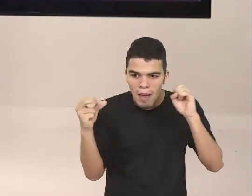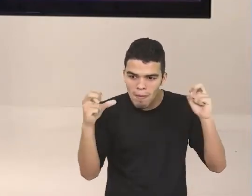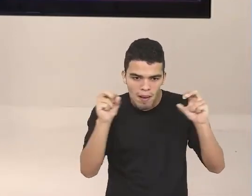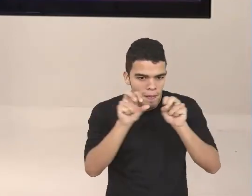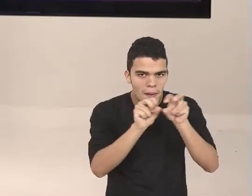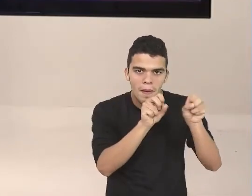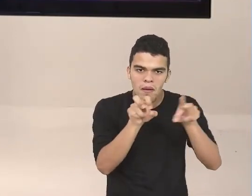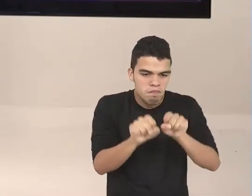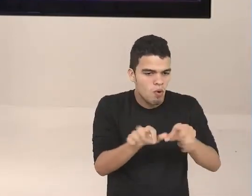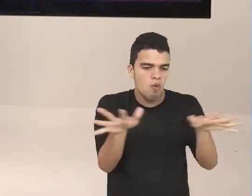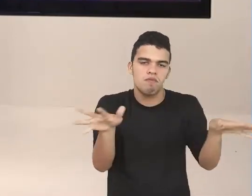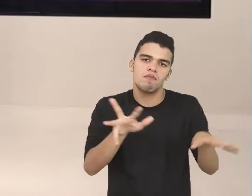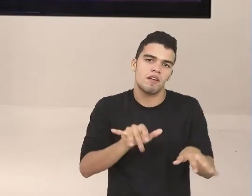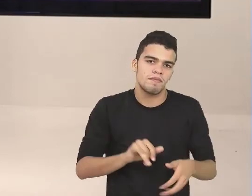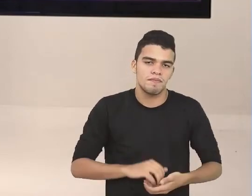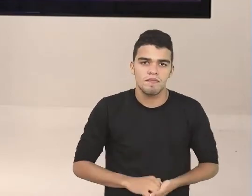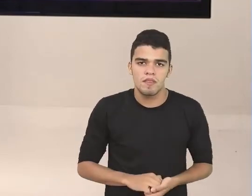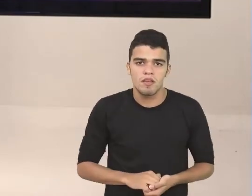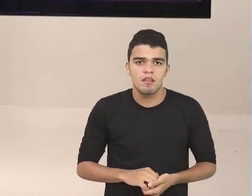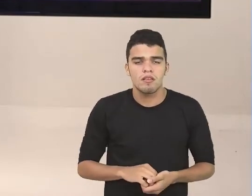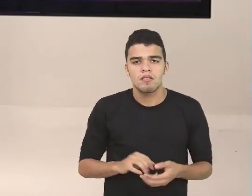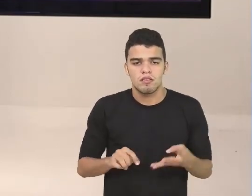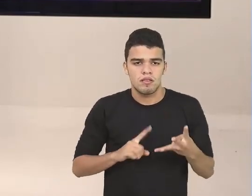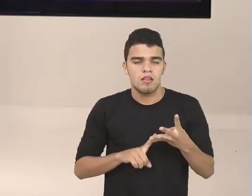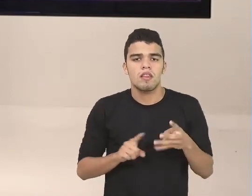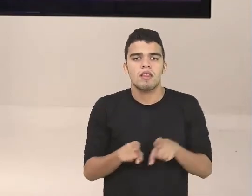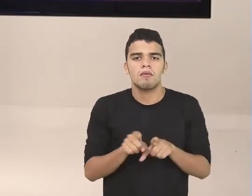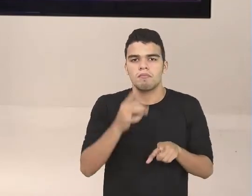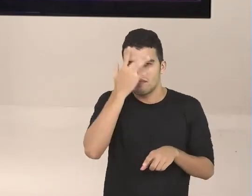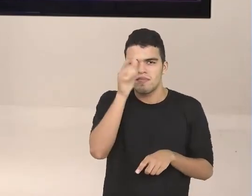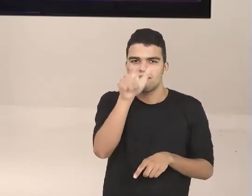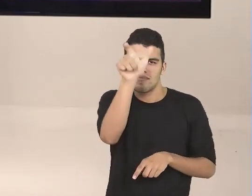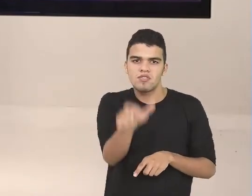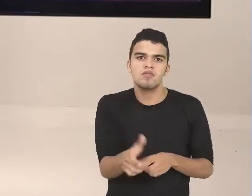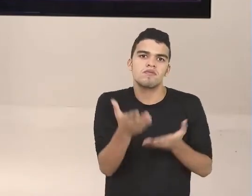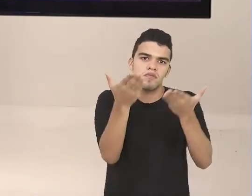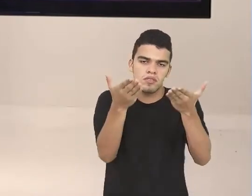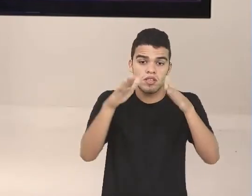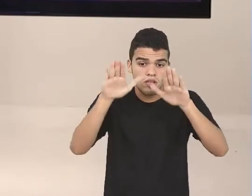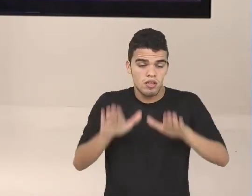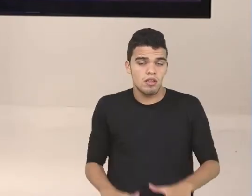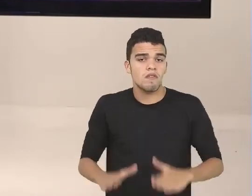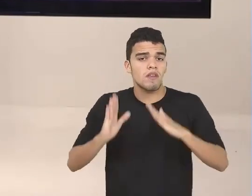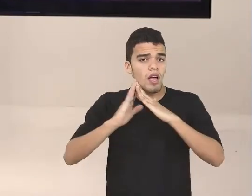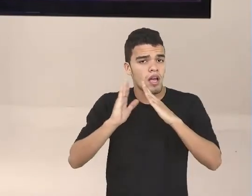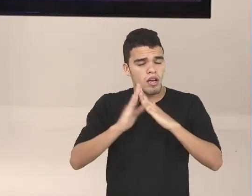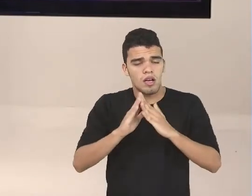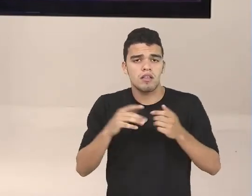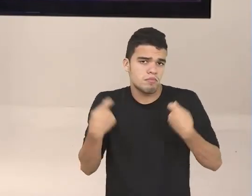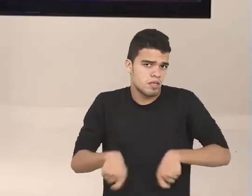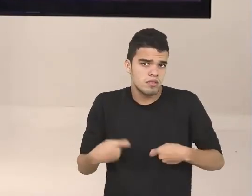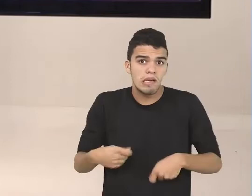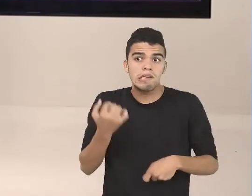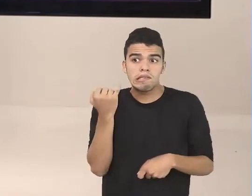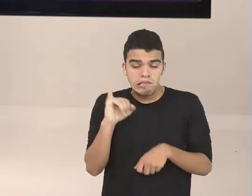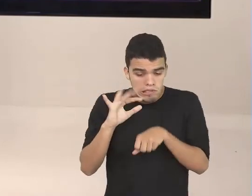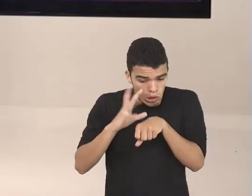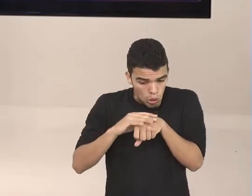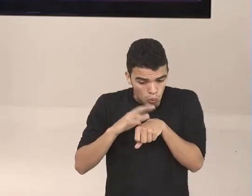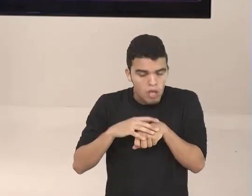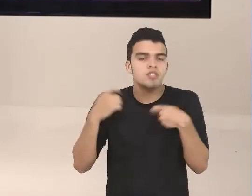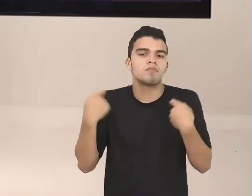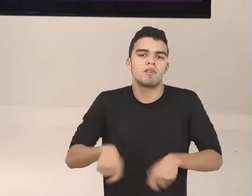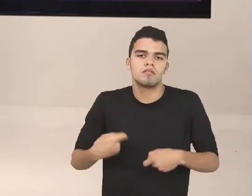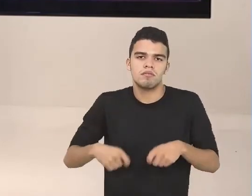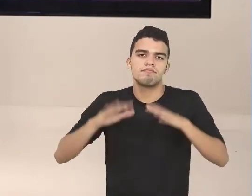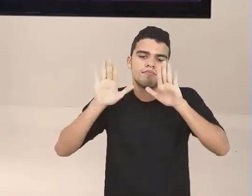Outra coisa, fique em casa quando estiver doente. Obviamente você tem que observar todos aqueles sintomas que eu falei